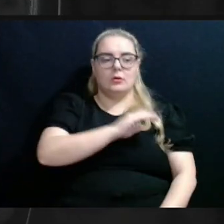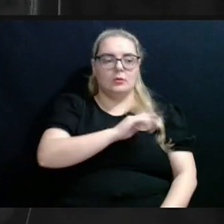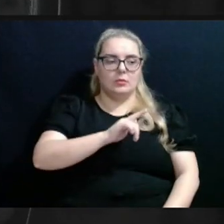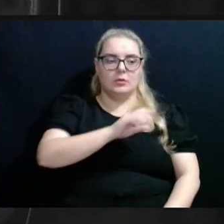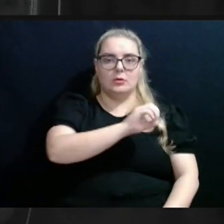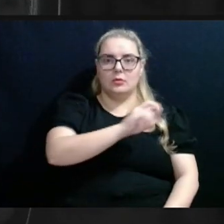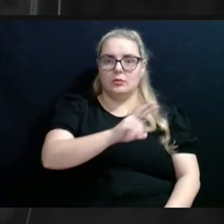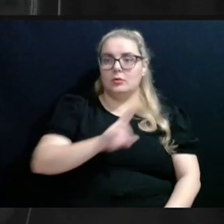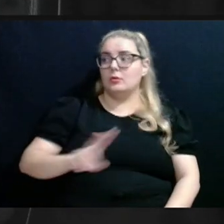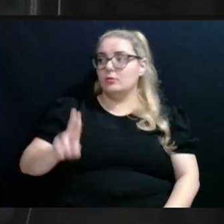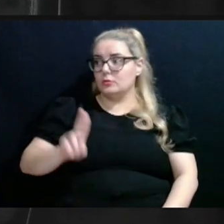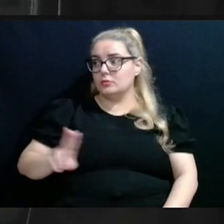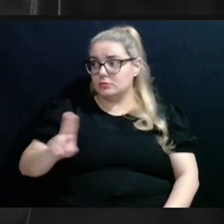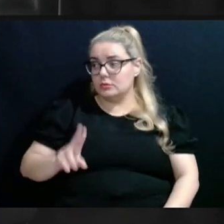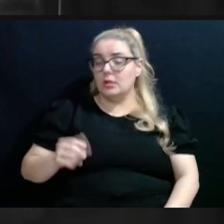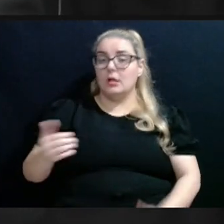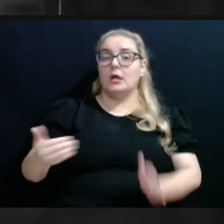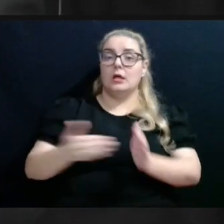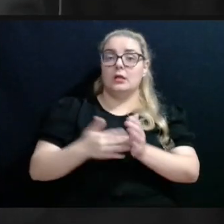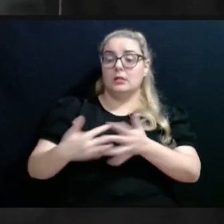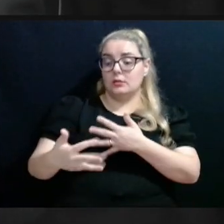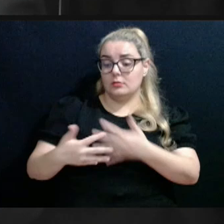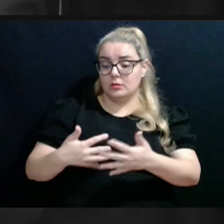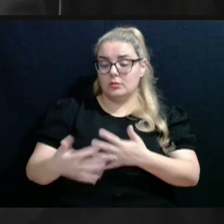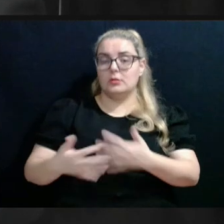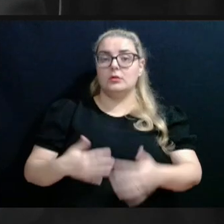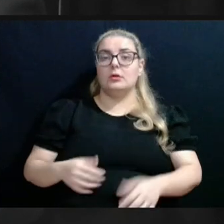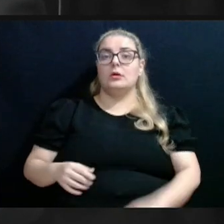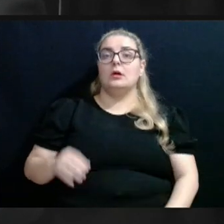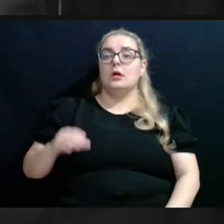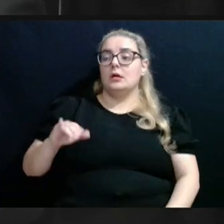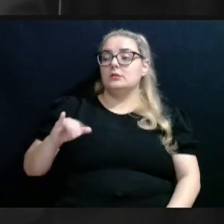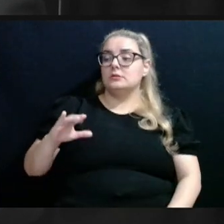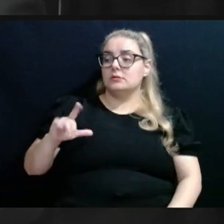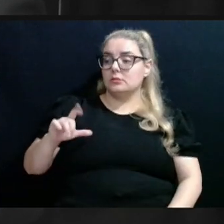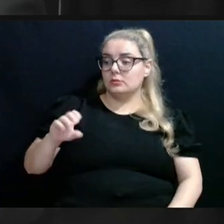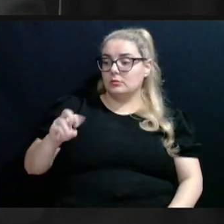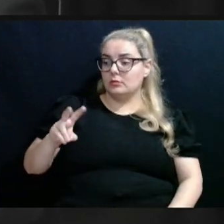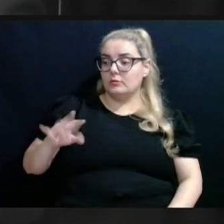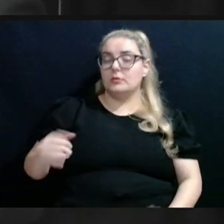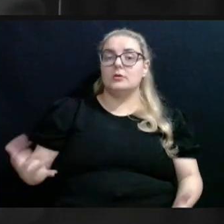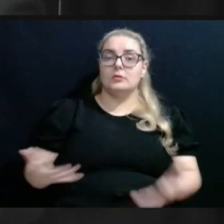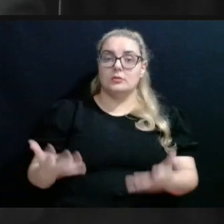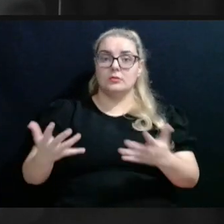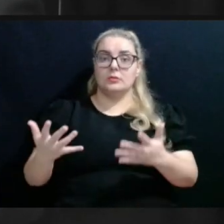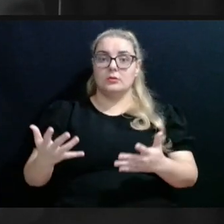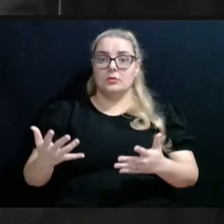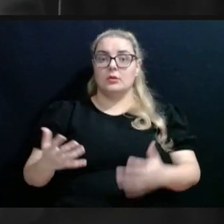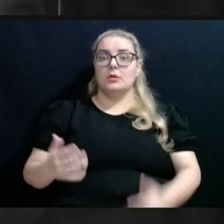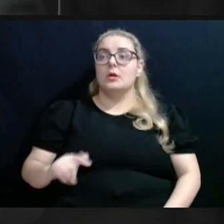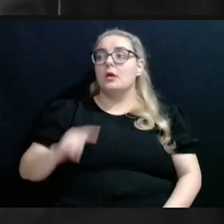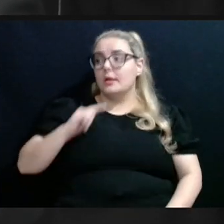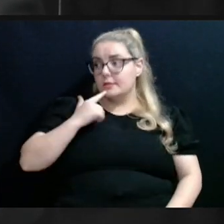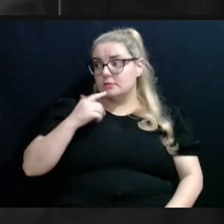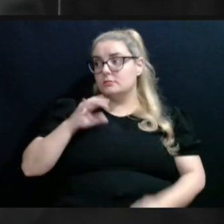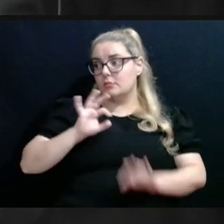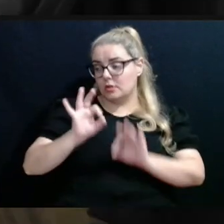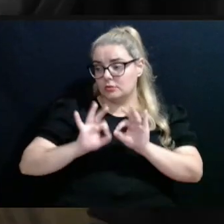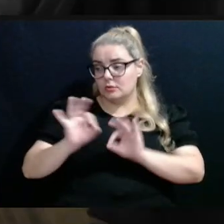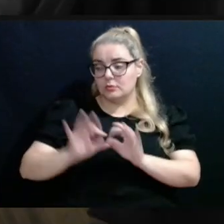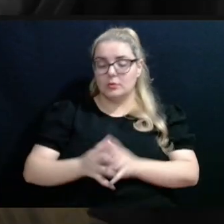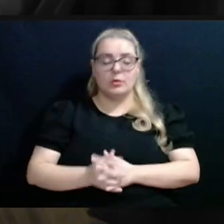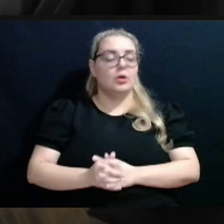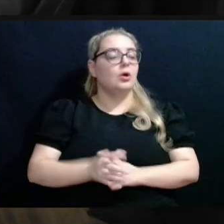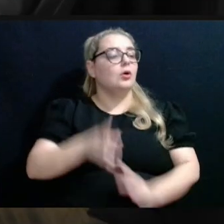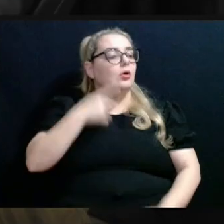até o terminal. Enfim, as ciclovias hoje estão muito incentivadas e o prefeito Dário é muito simpático ao projeto. Vereador, o senhor inclusive